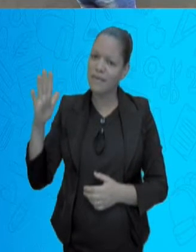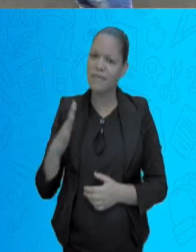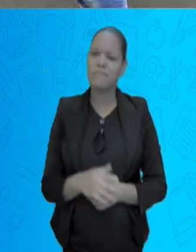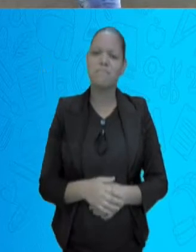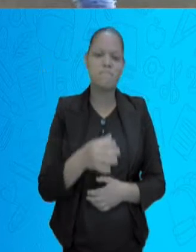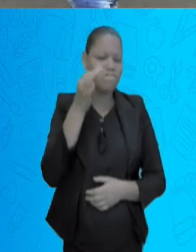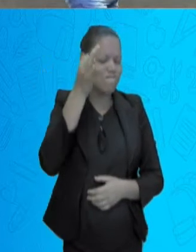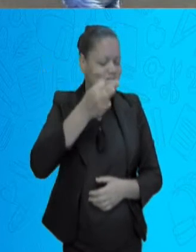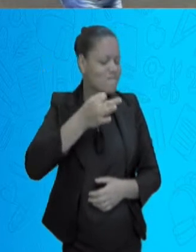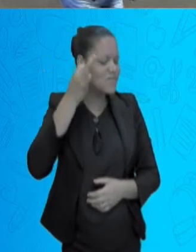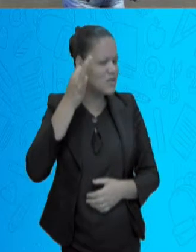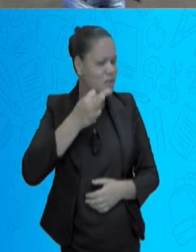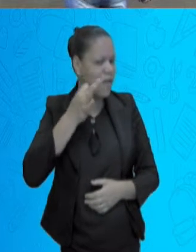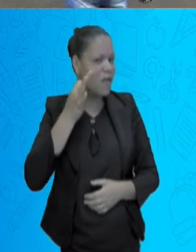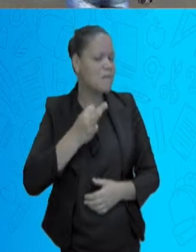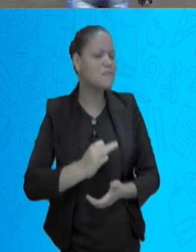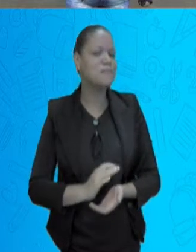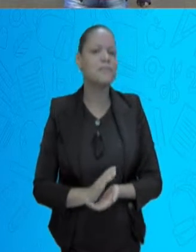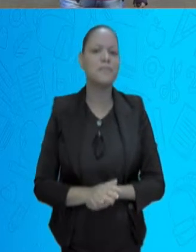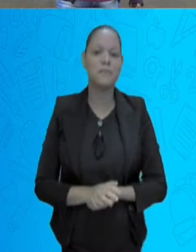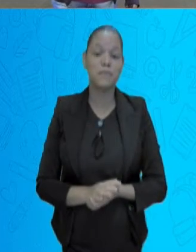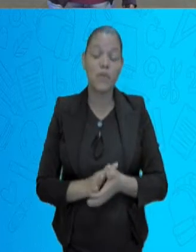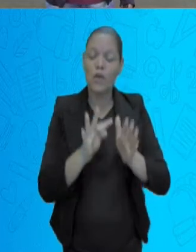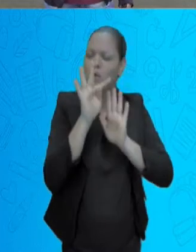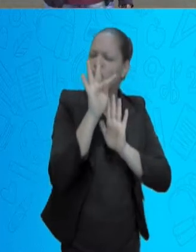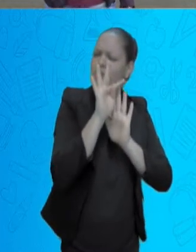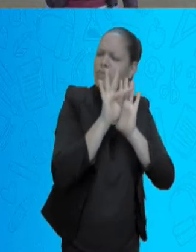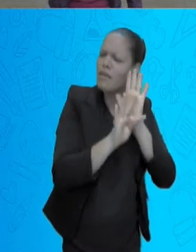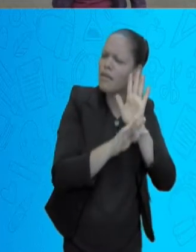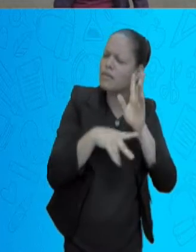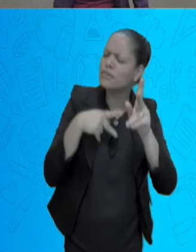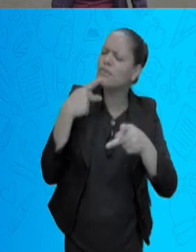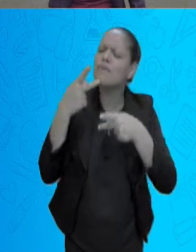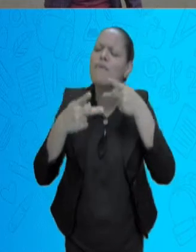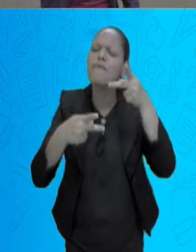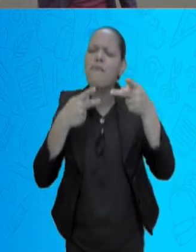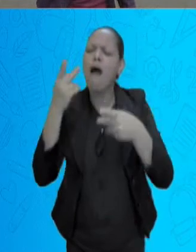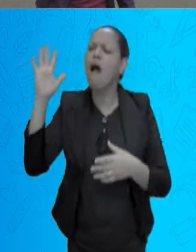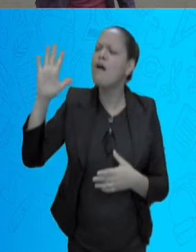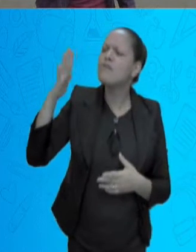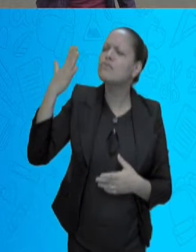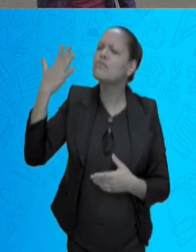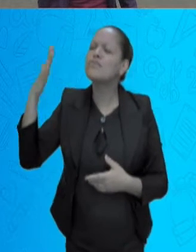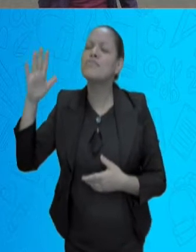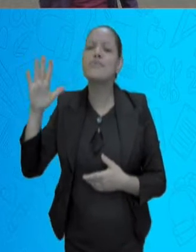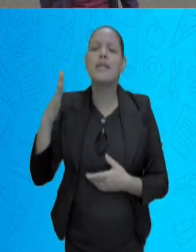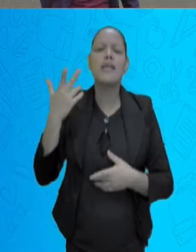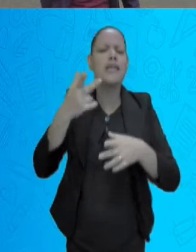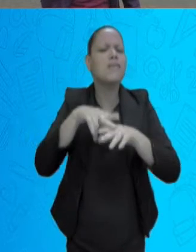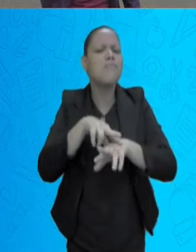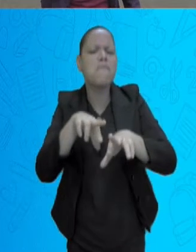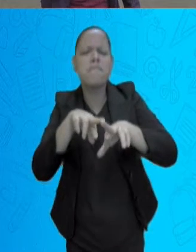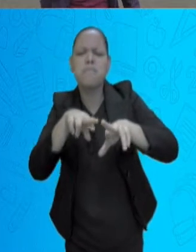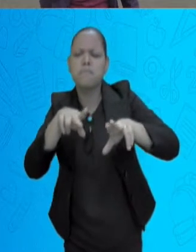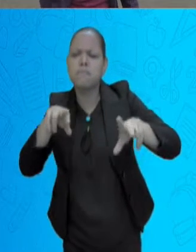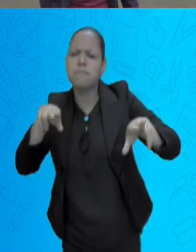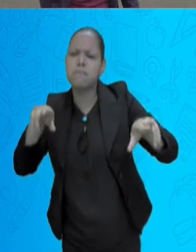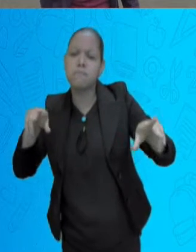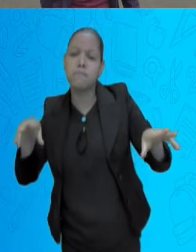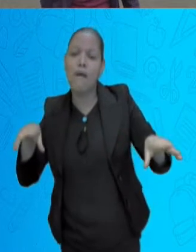clima. Muito bem. O texto fala sobre o clima e sobre a variação,